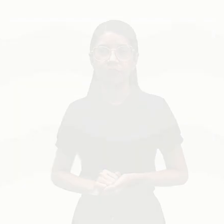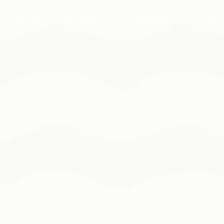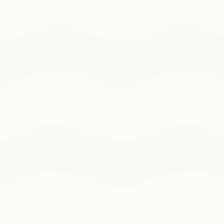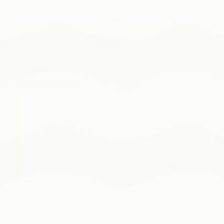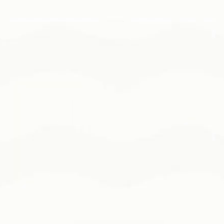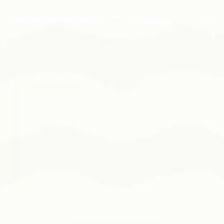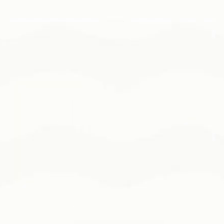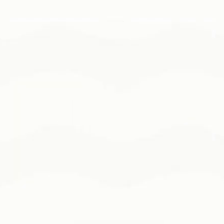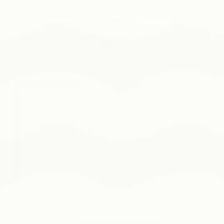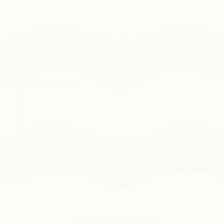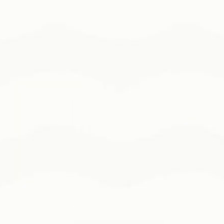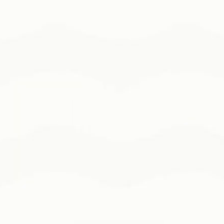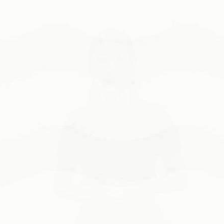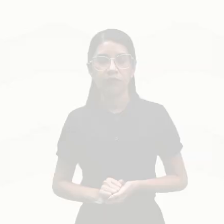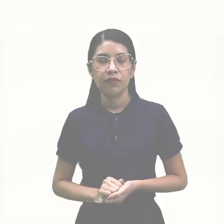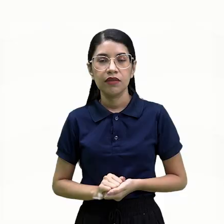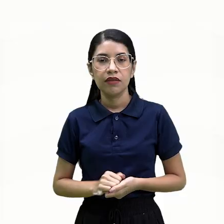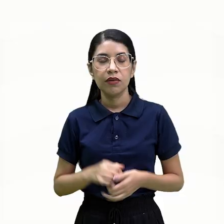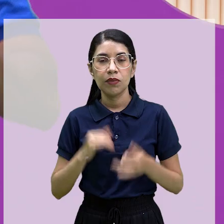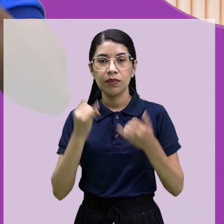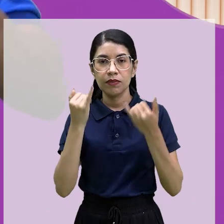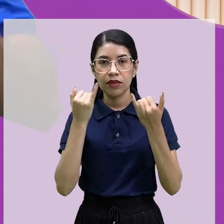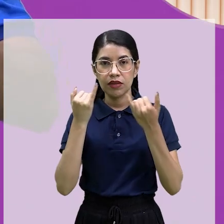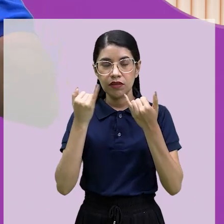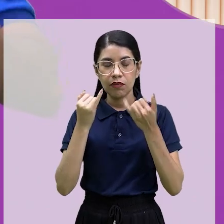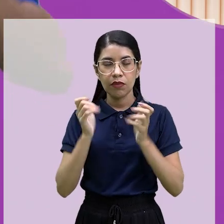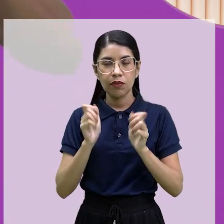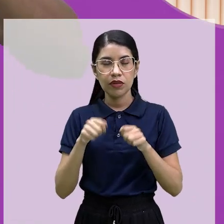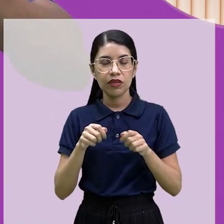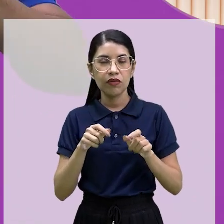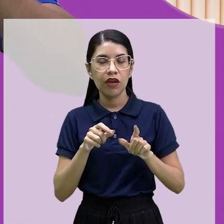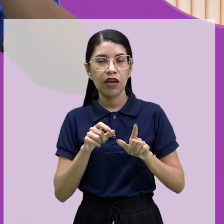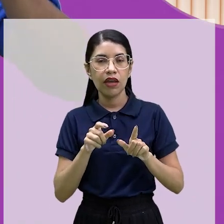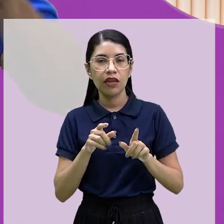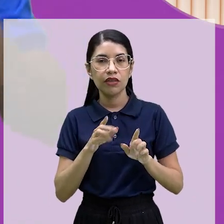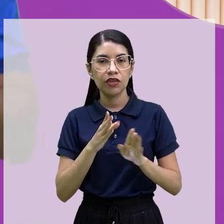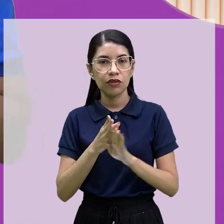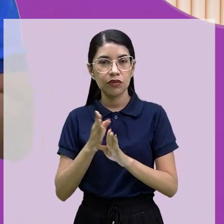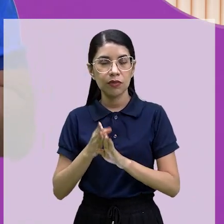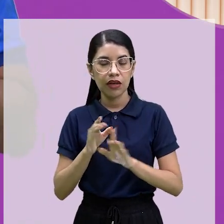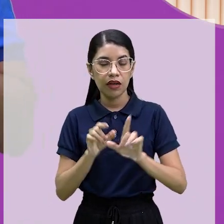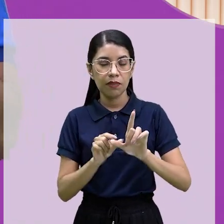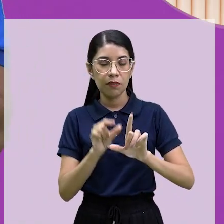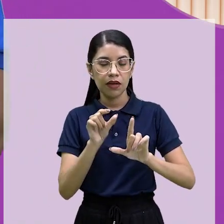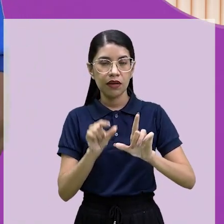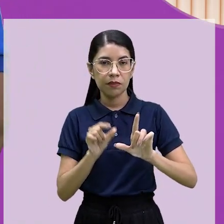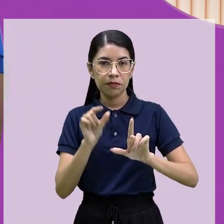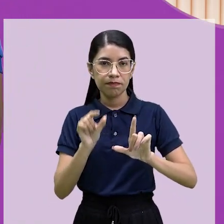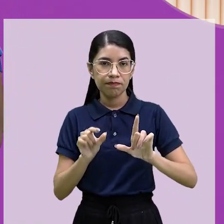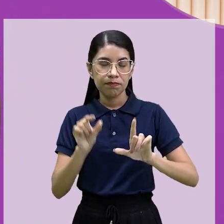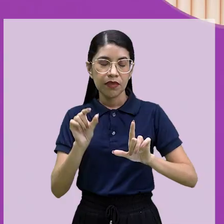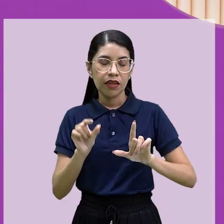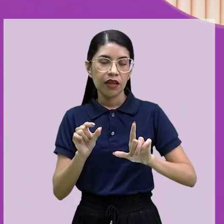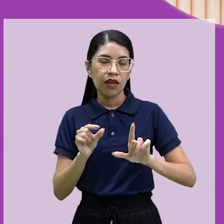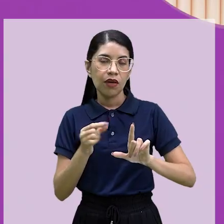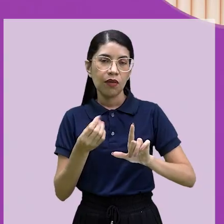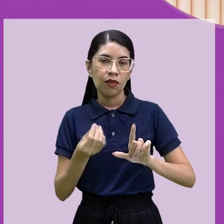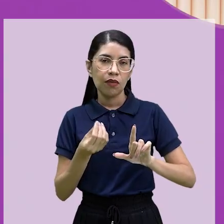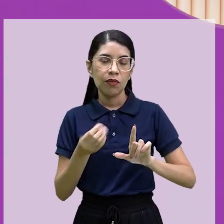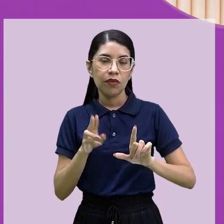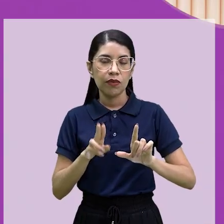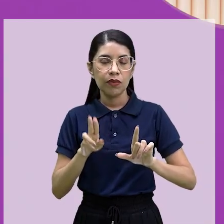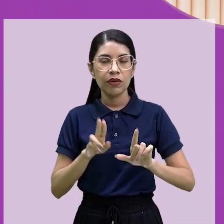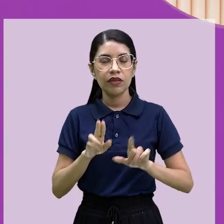E os meus dados, eu consigo determinar a altura de cada coluna a partir da